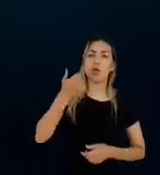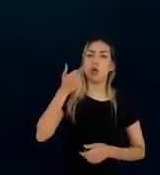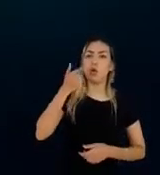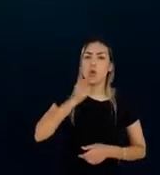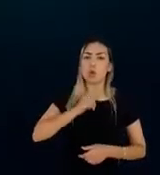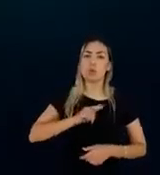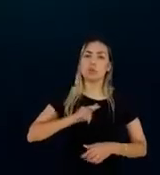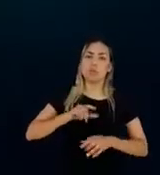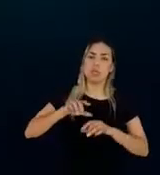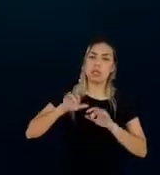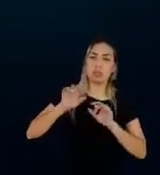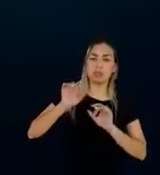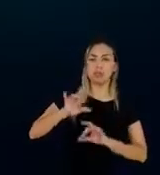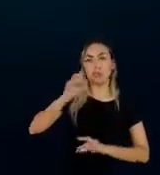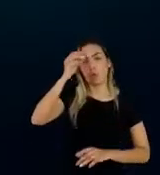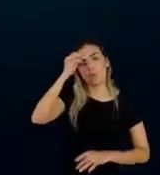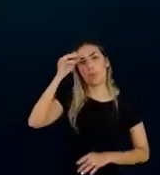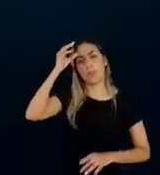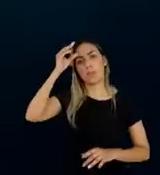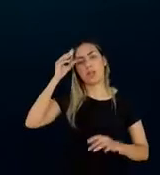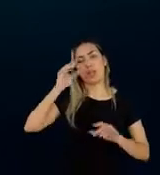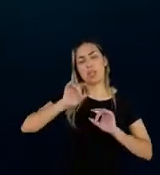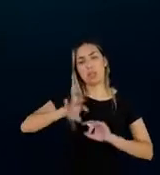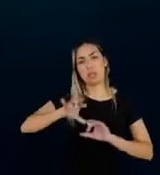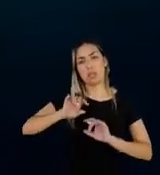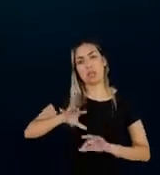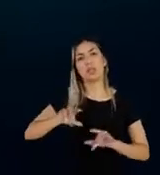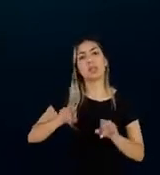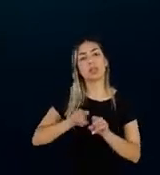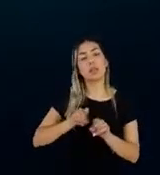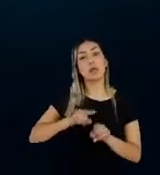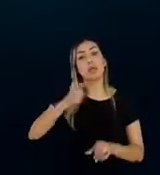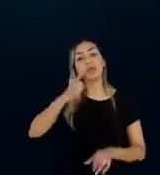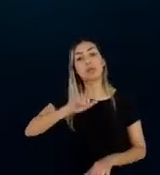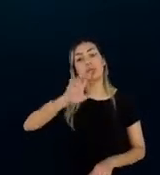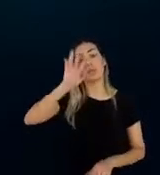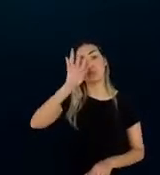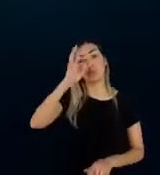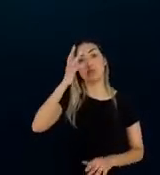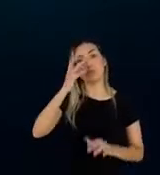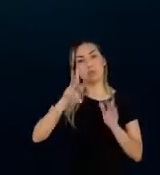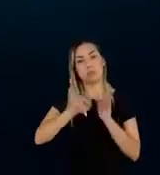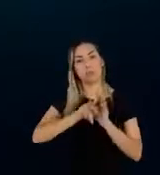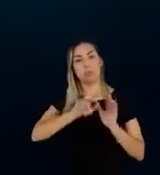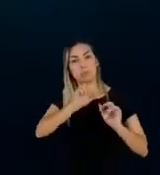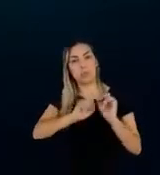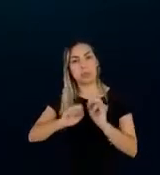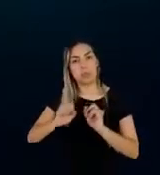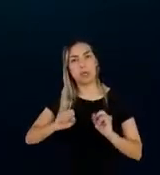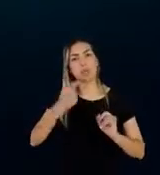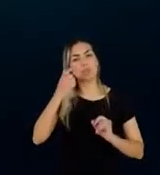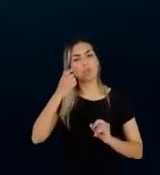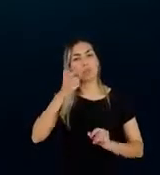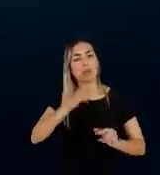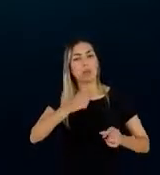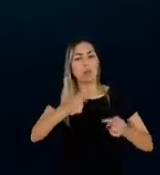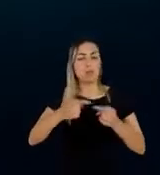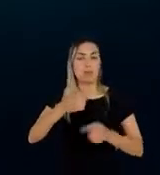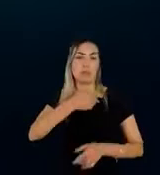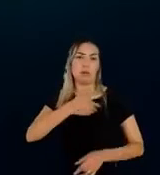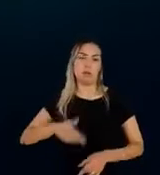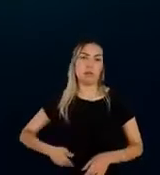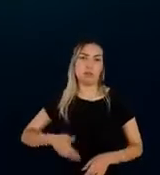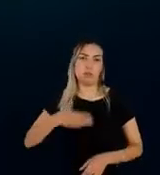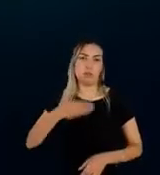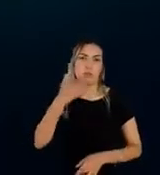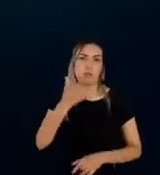técnicas, buscando também a inserção de soluções de mercado e inovação com uma política pública e de regulação.